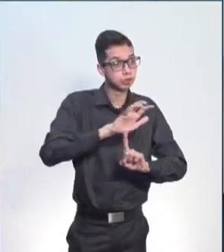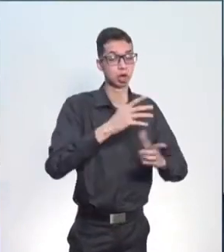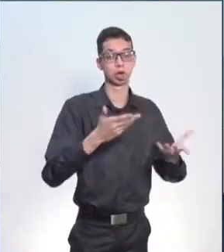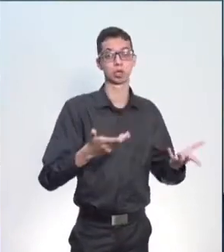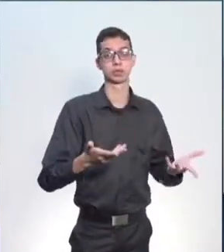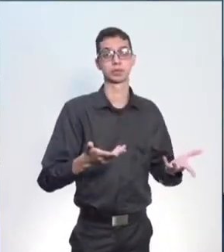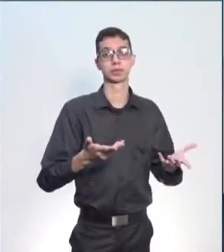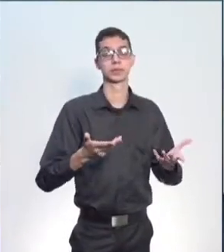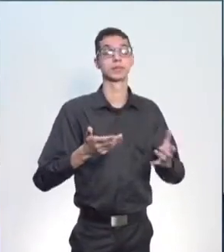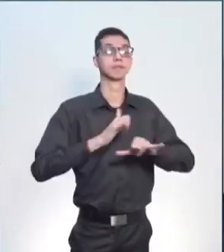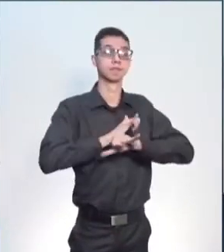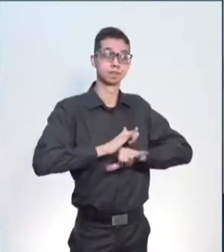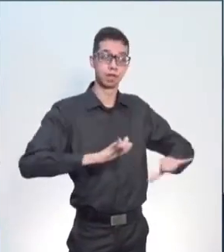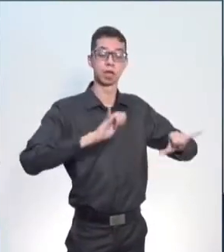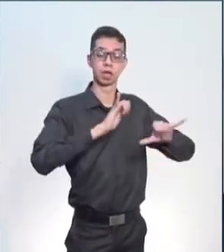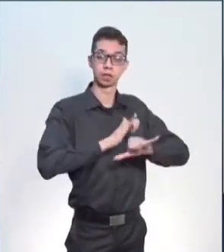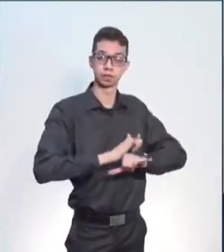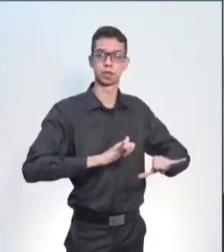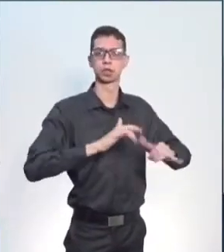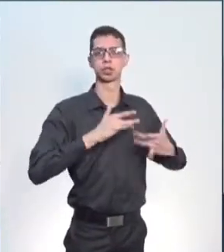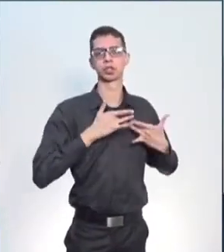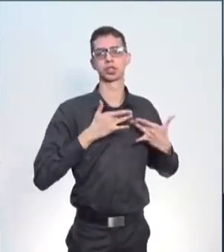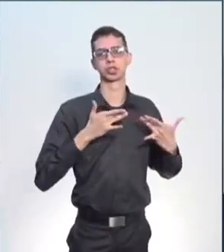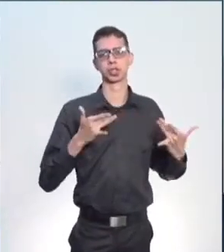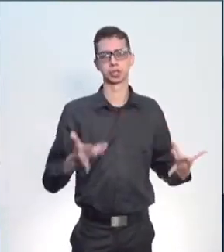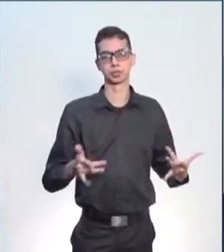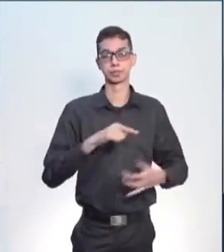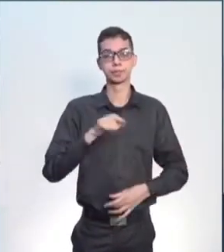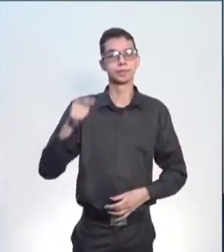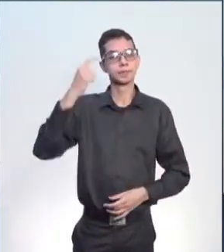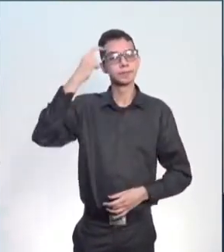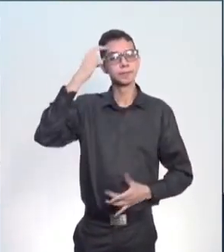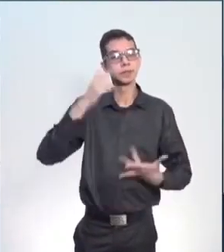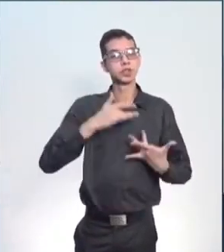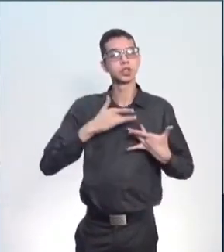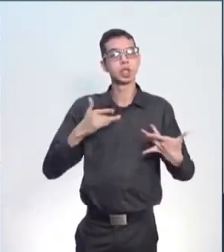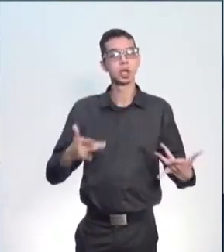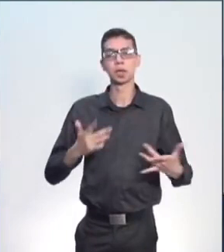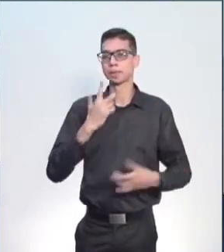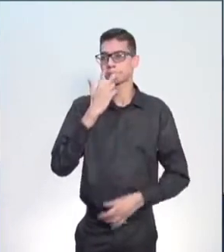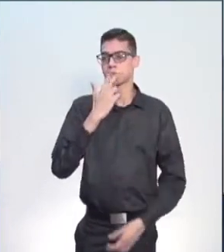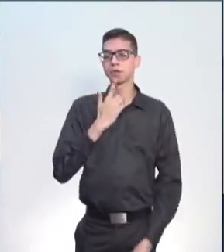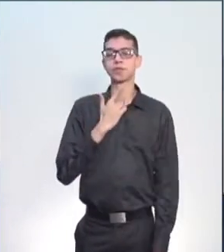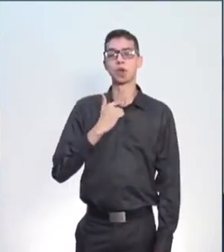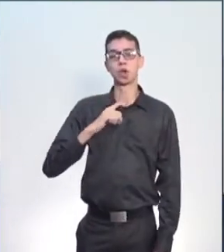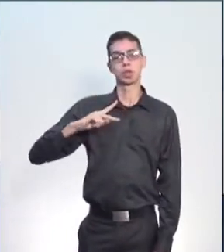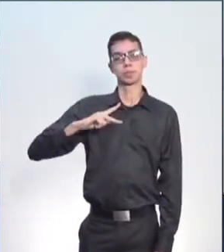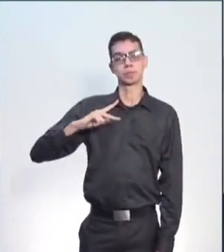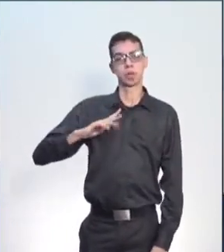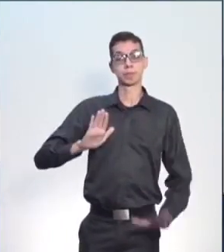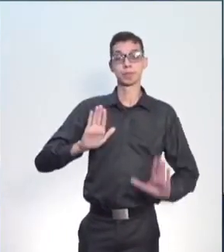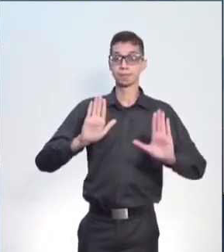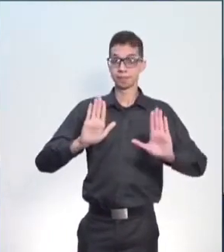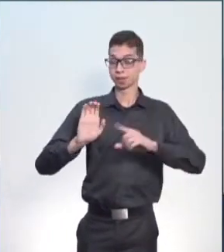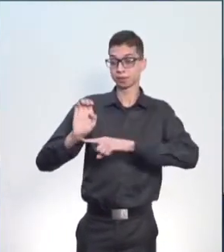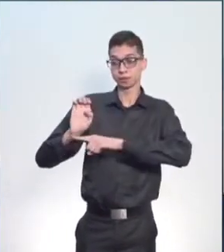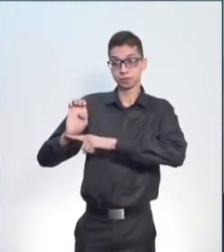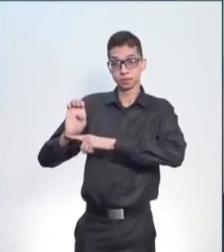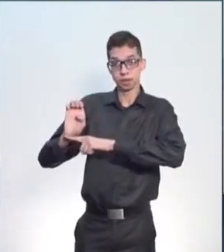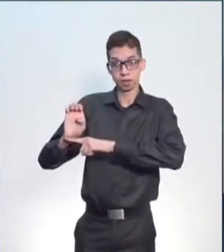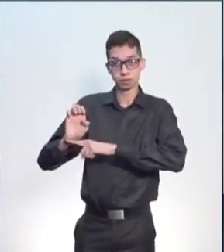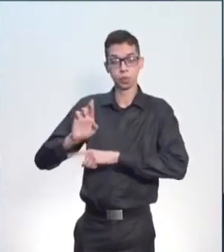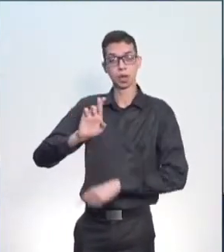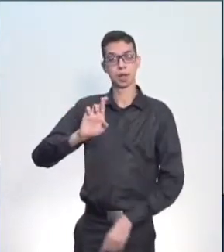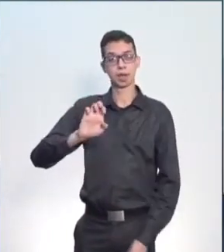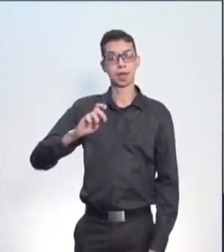gente pensa na solidariedade geralmente como uma questão muito espontânea. Mas cabe ao Estado, a um Estado